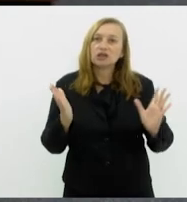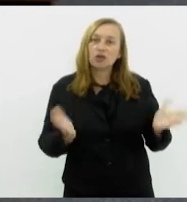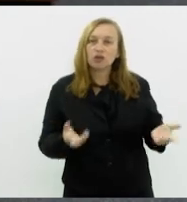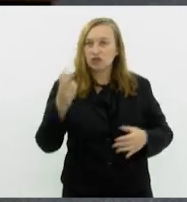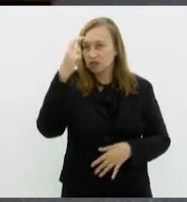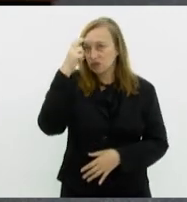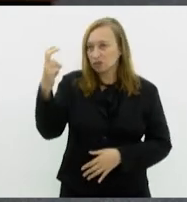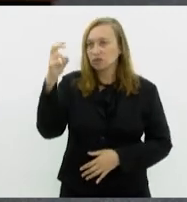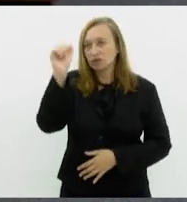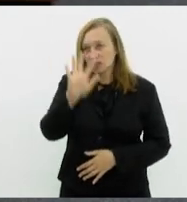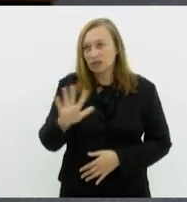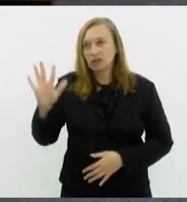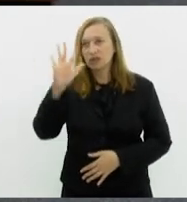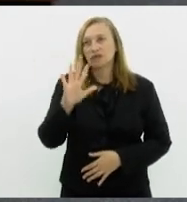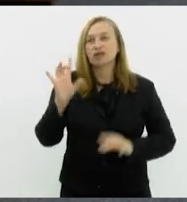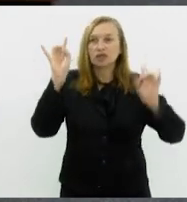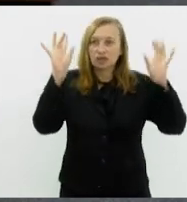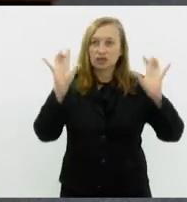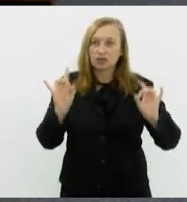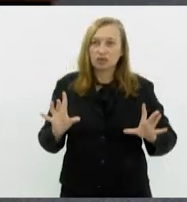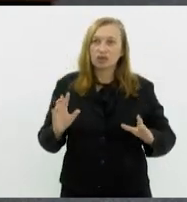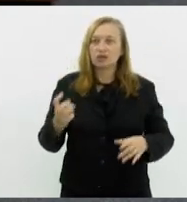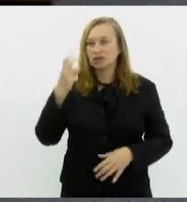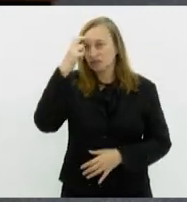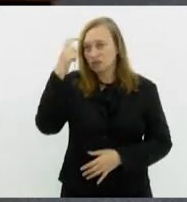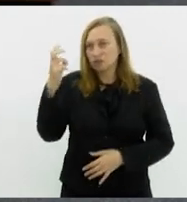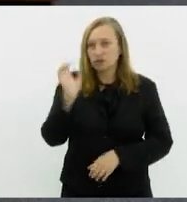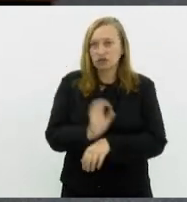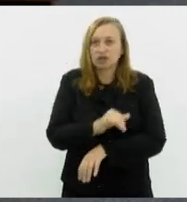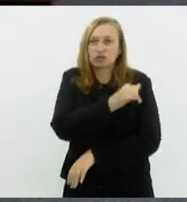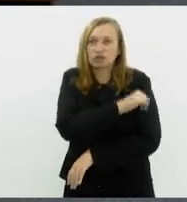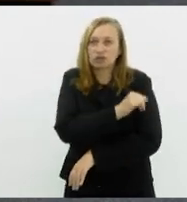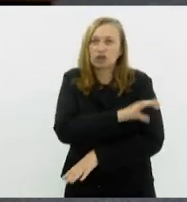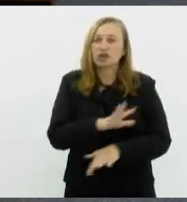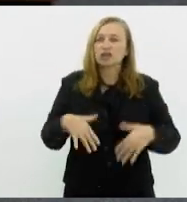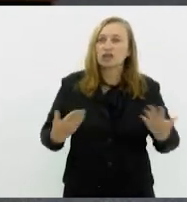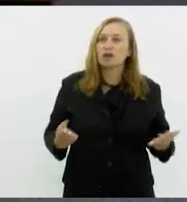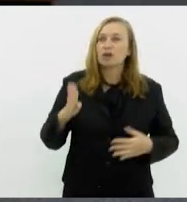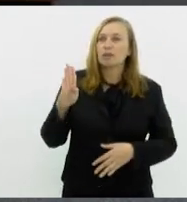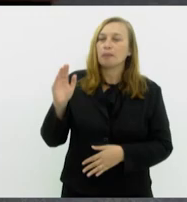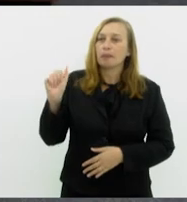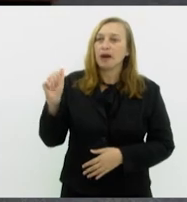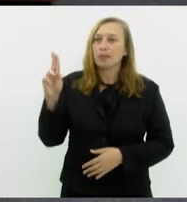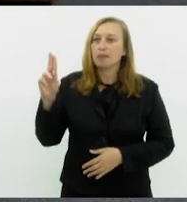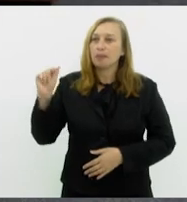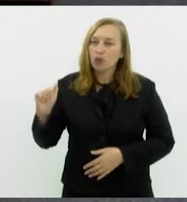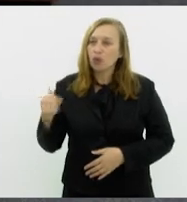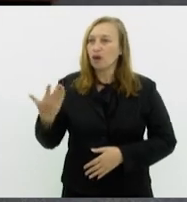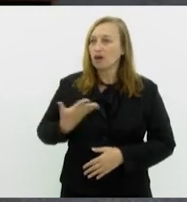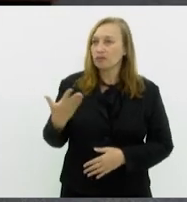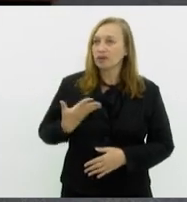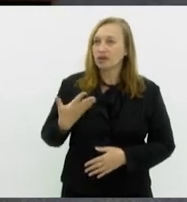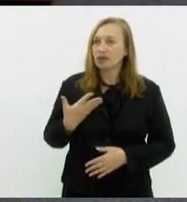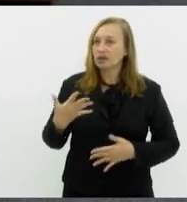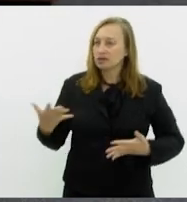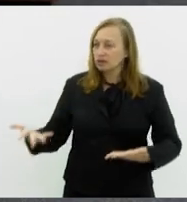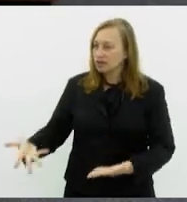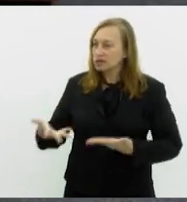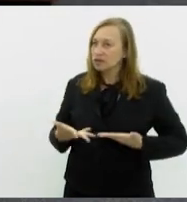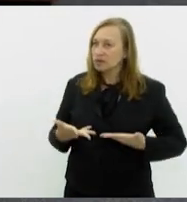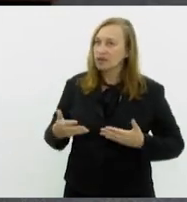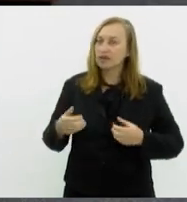cultura nacional e, em especial, na cultura aqui do Estado do Rio de Janeiro. Então, Babu, companheiro, é um prazer te receber aqui